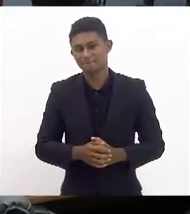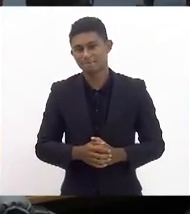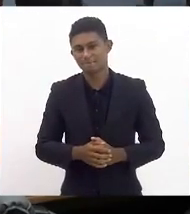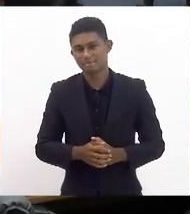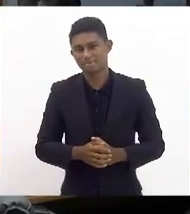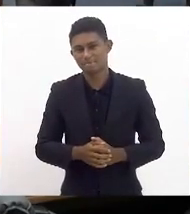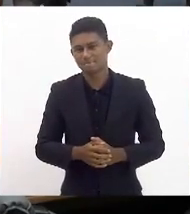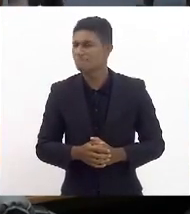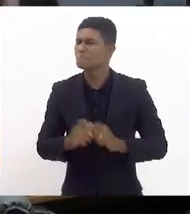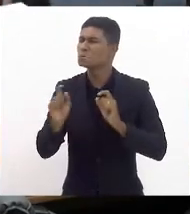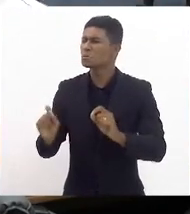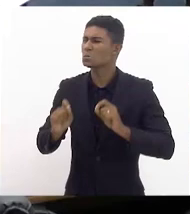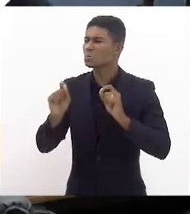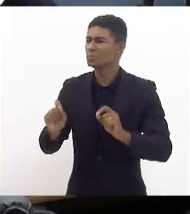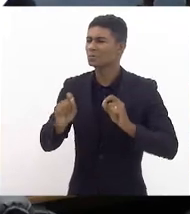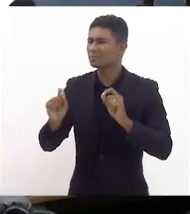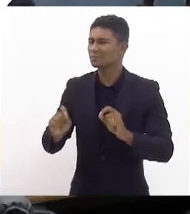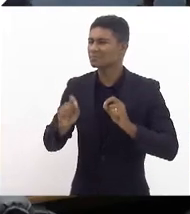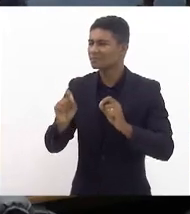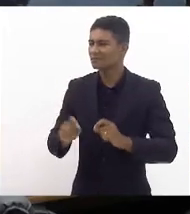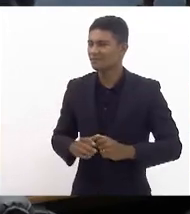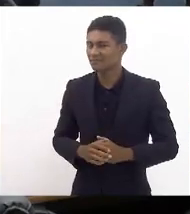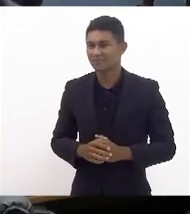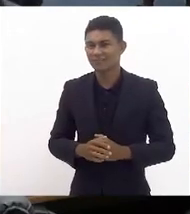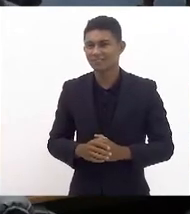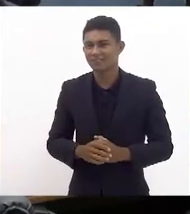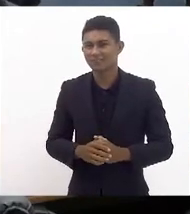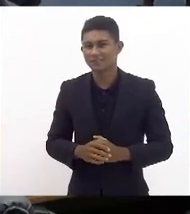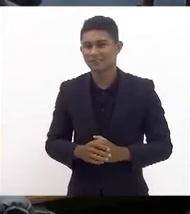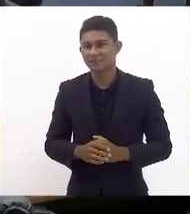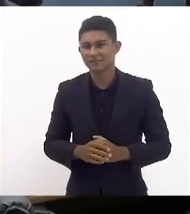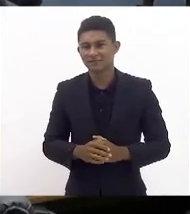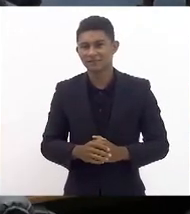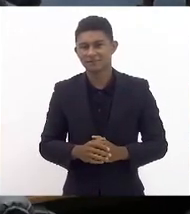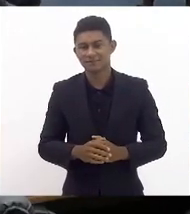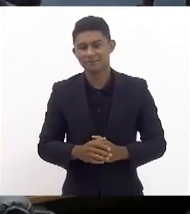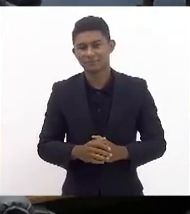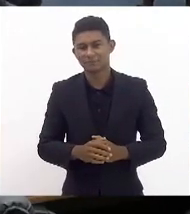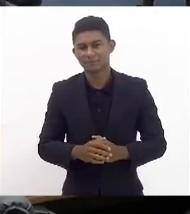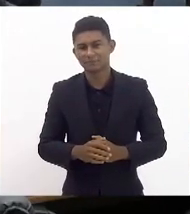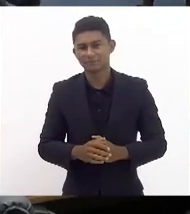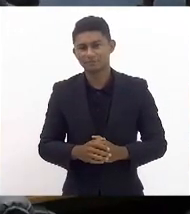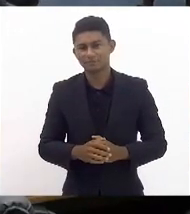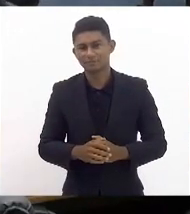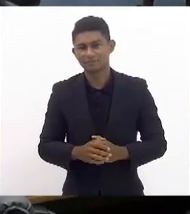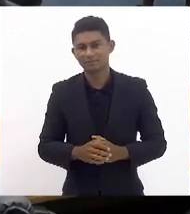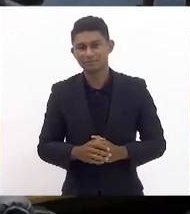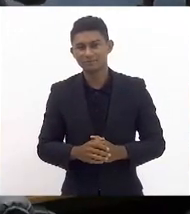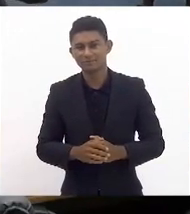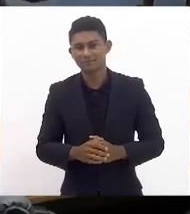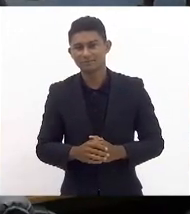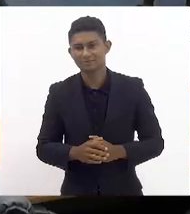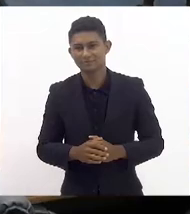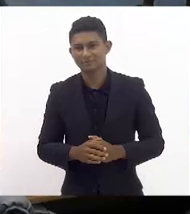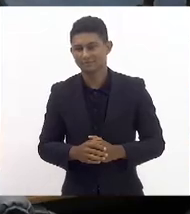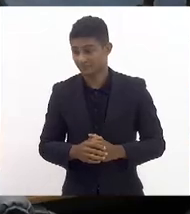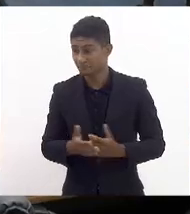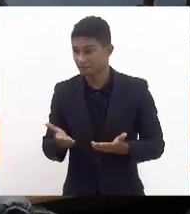mensagem. Como é que é? Esse é o essencial da mensagem. É, o acessório segue o principal, não direito, né, deputada